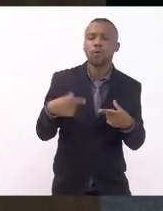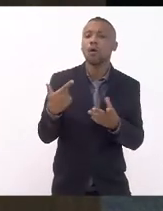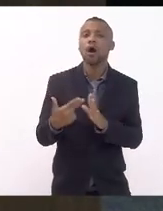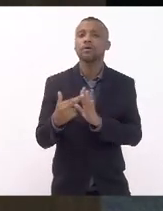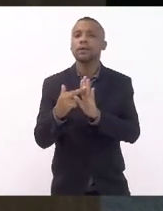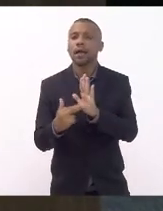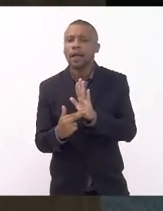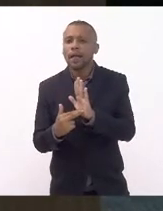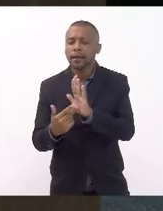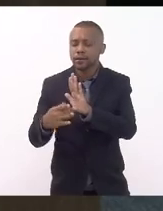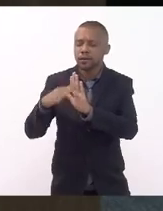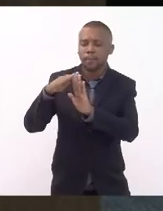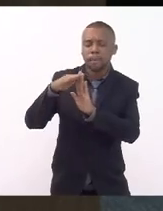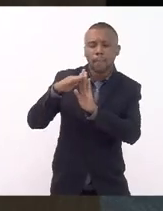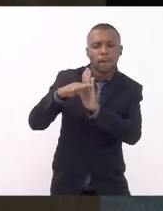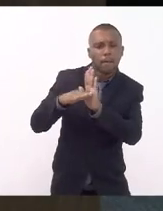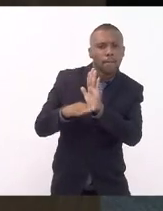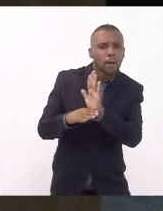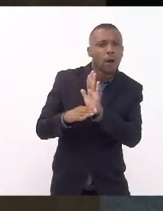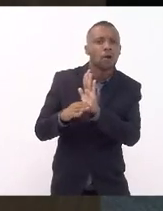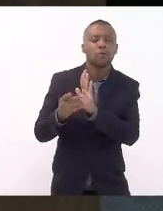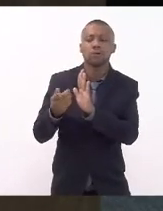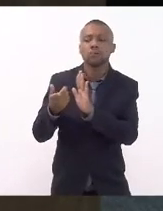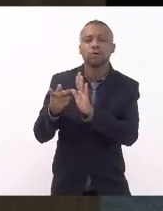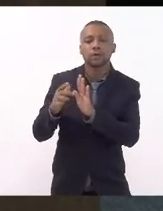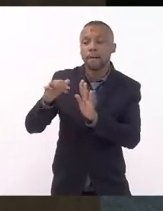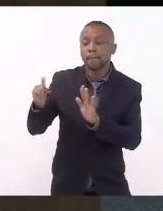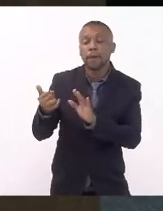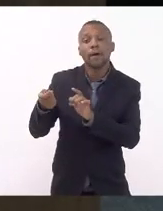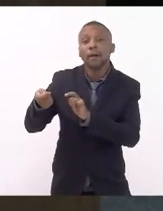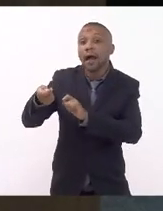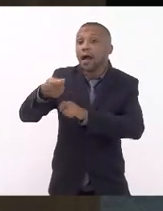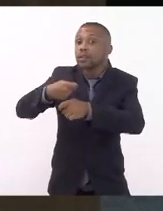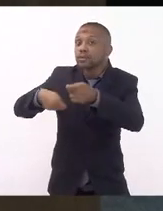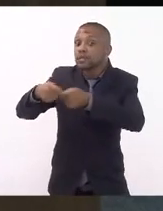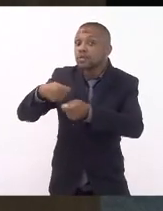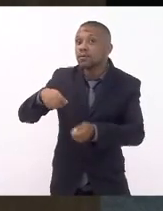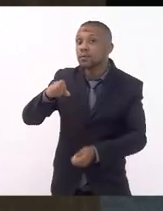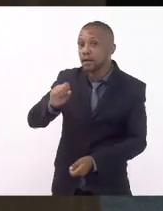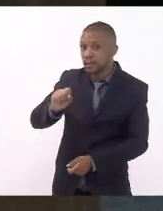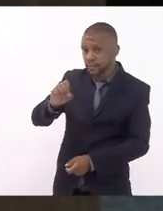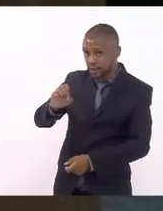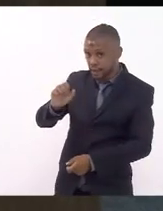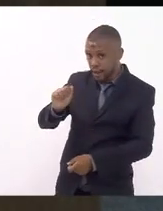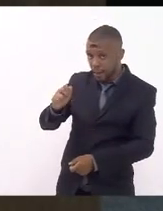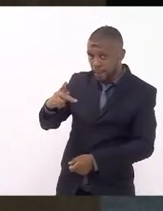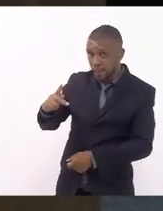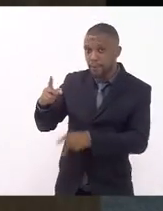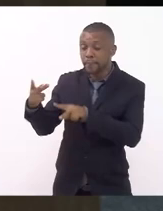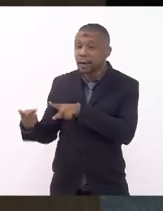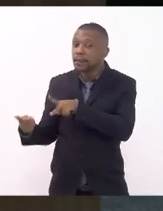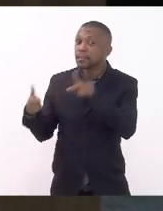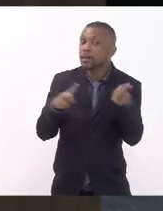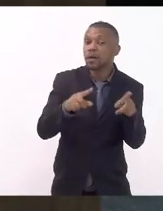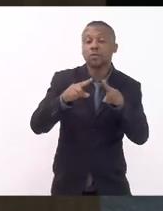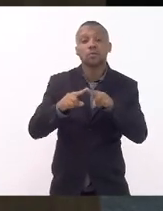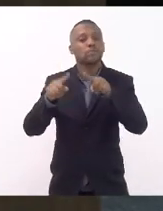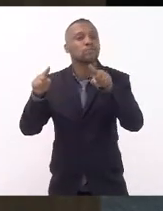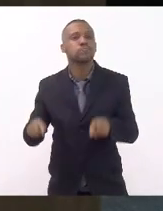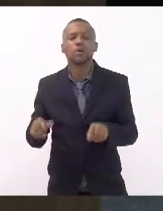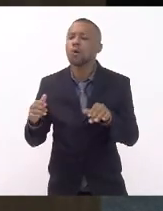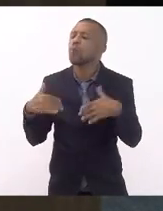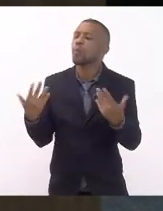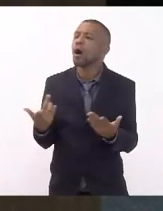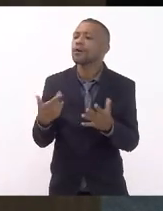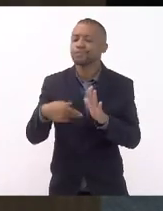princípios utilizados pela administração da SEAP para fazer as transferências de seus